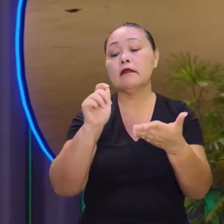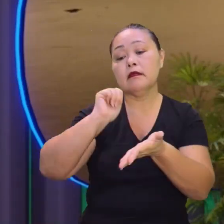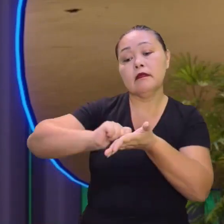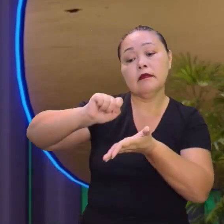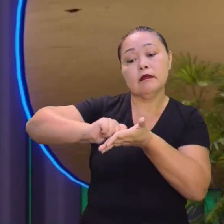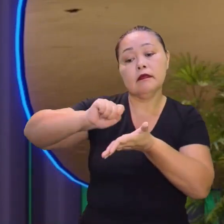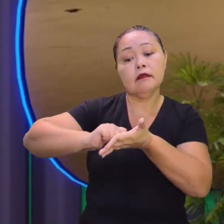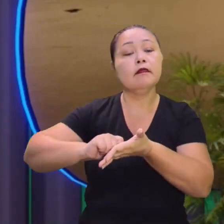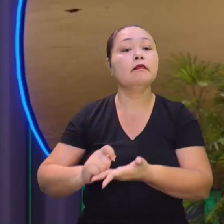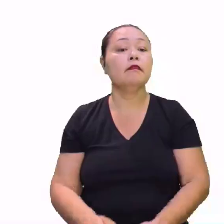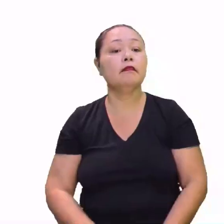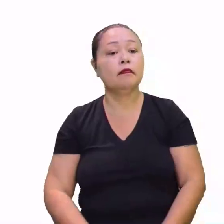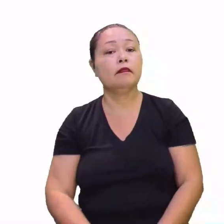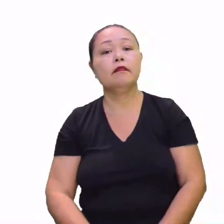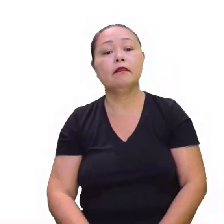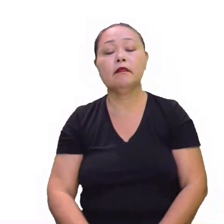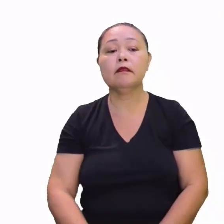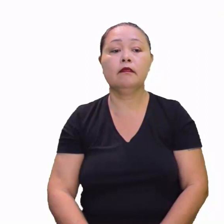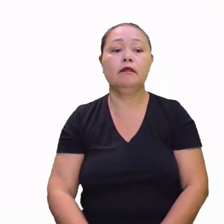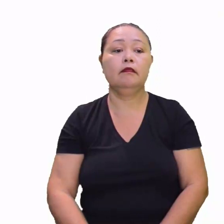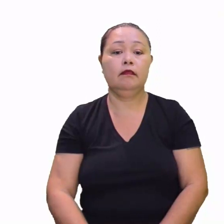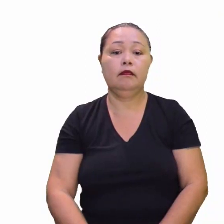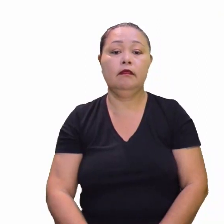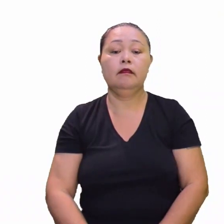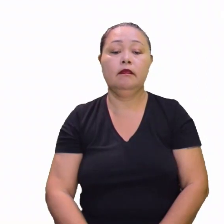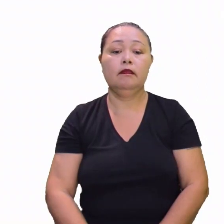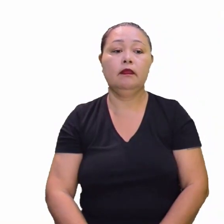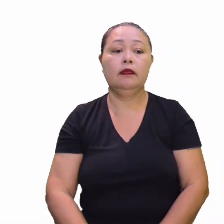sua observação. Vamos lá.